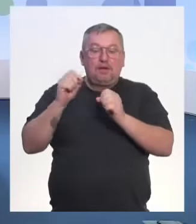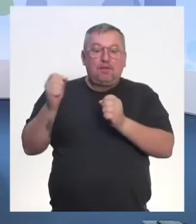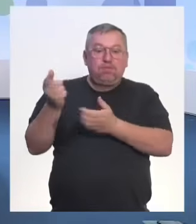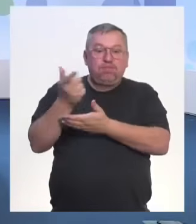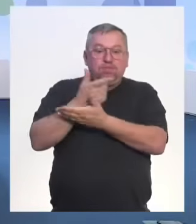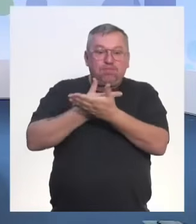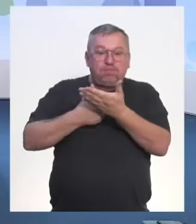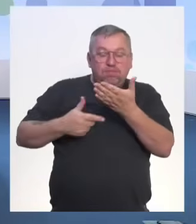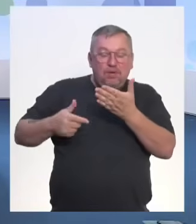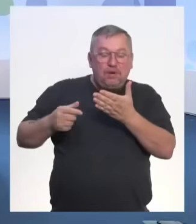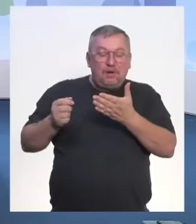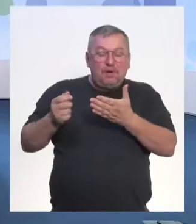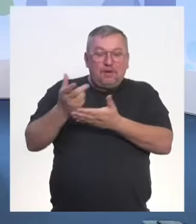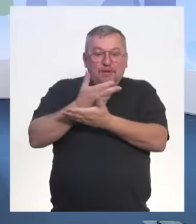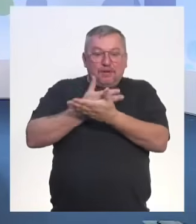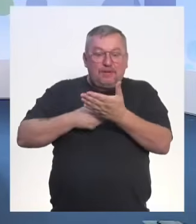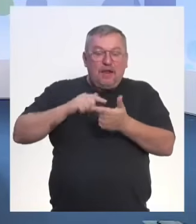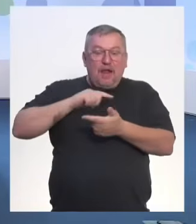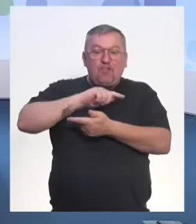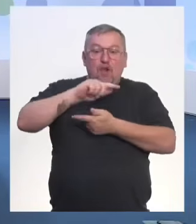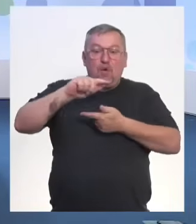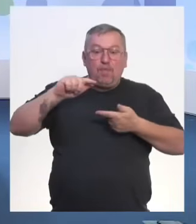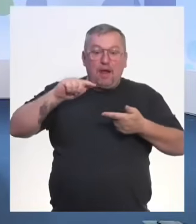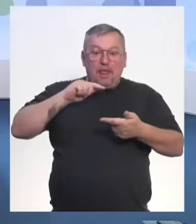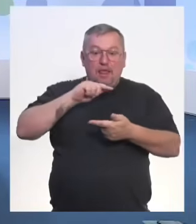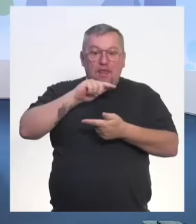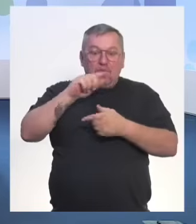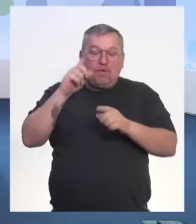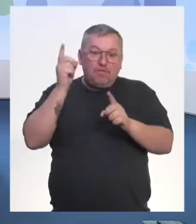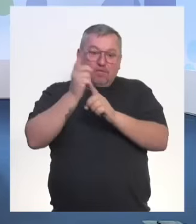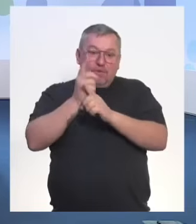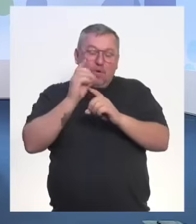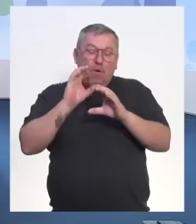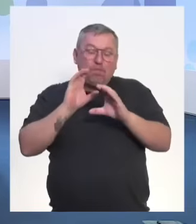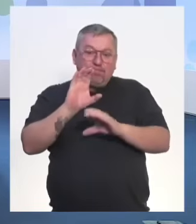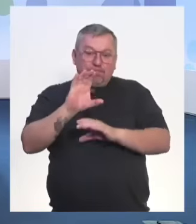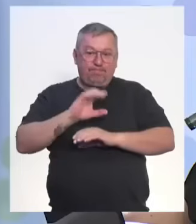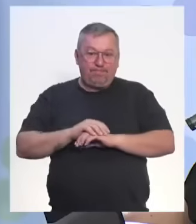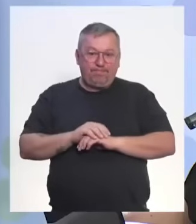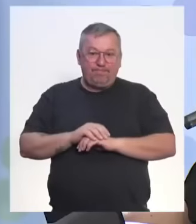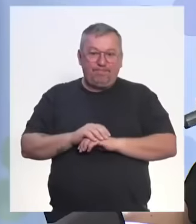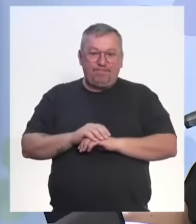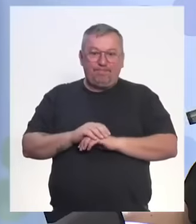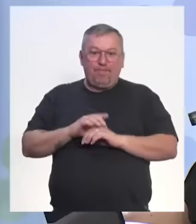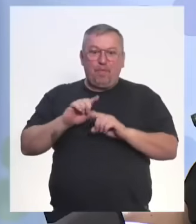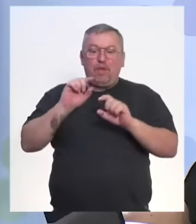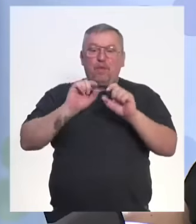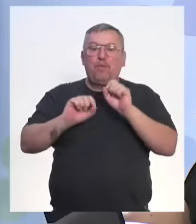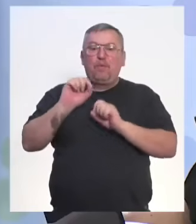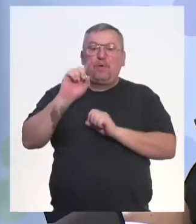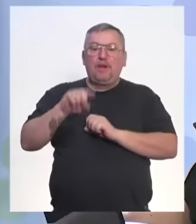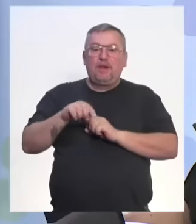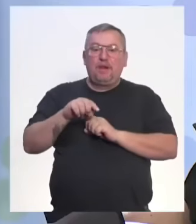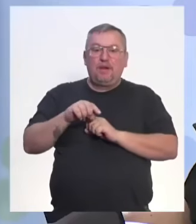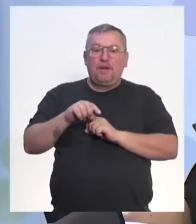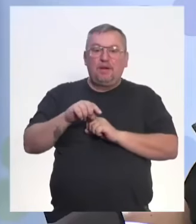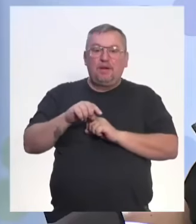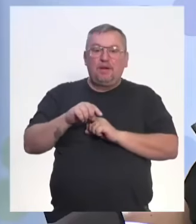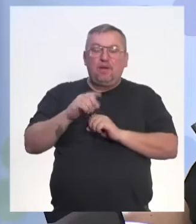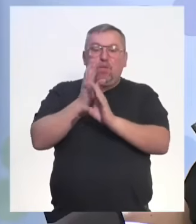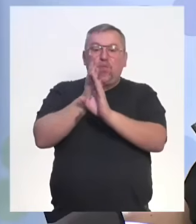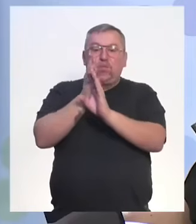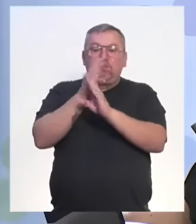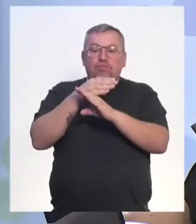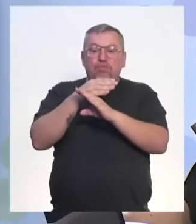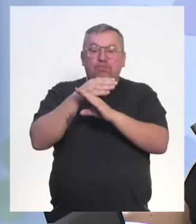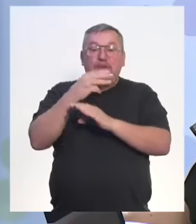Essa forma que eles vão ver, vão identificar, né? Dessa construção. Então, nada mais é do que um poliedro, é um objeto